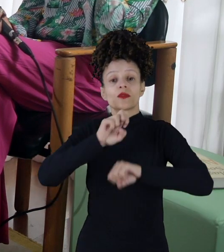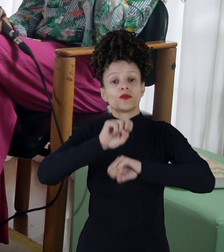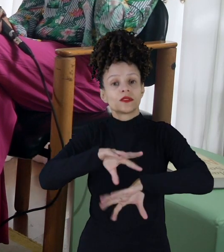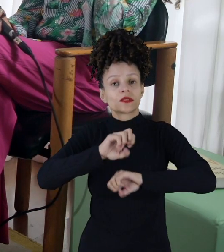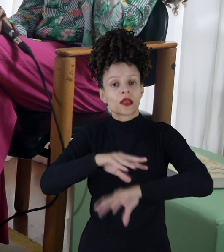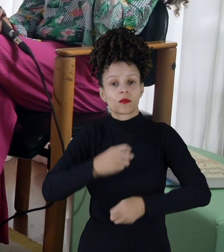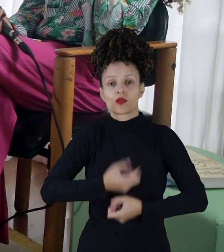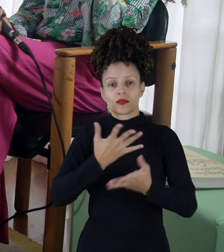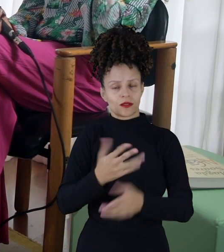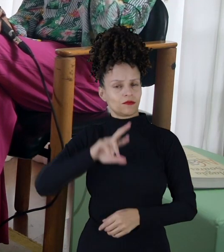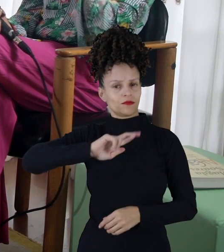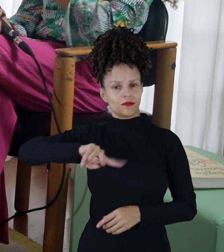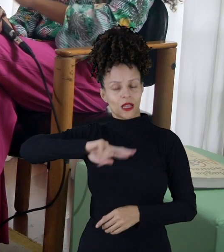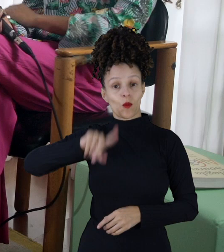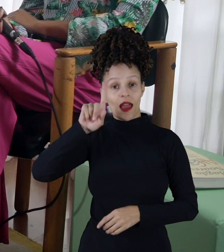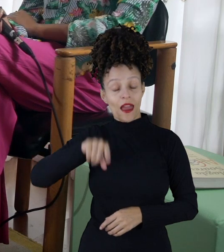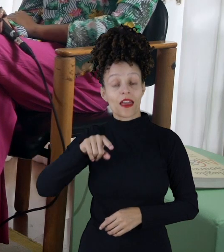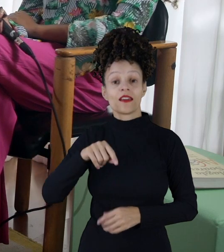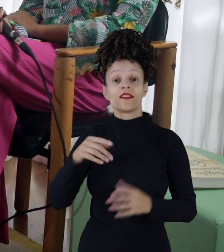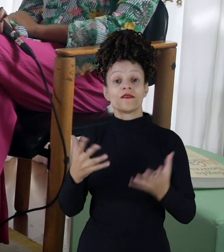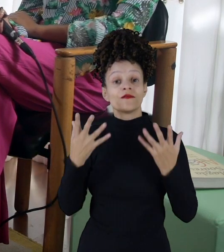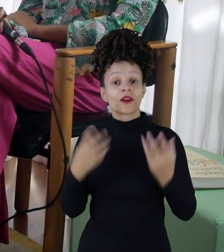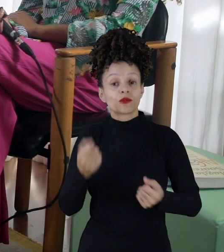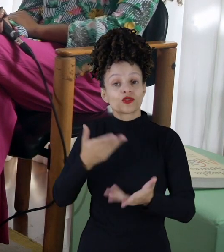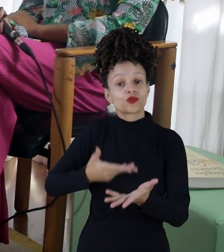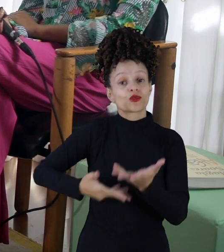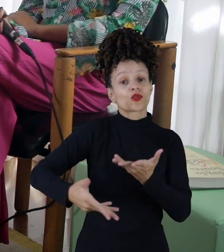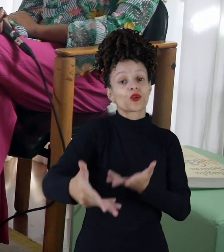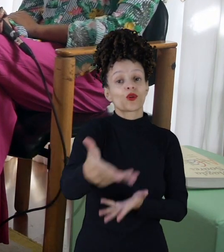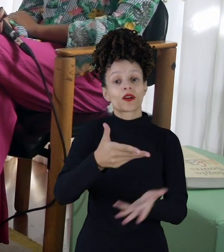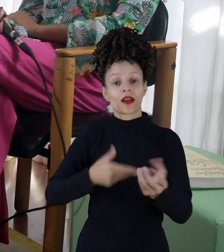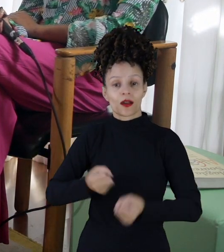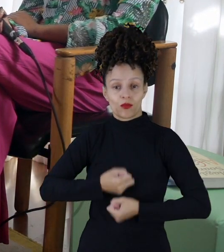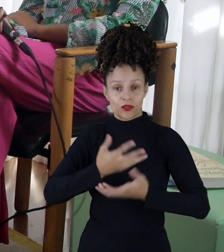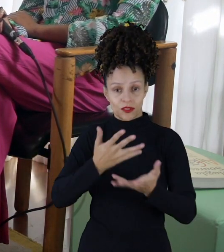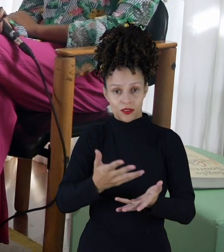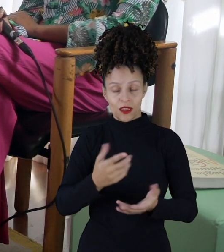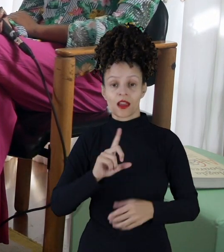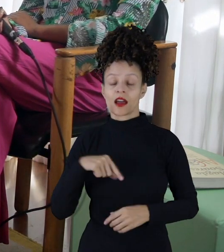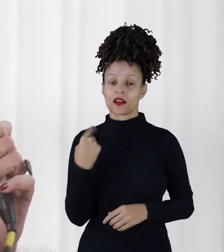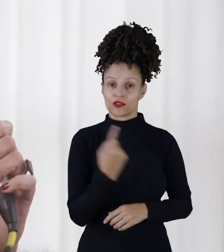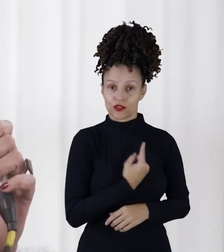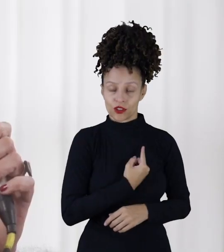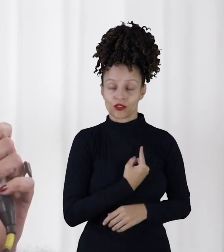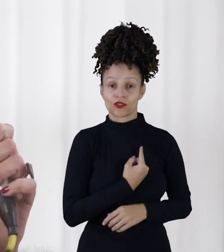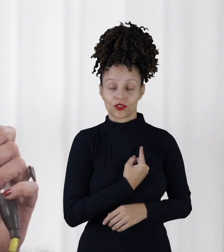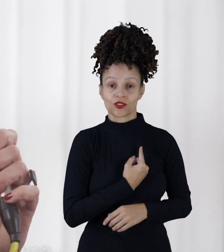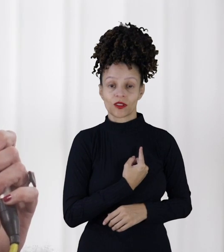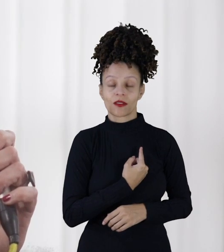vamos ensinar poesia. Vamos trocar poesia, né? A gente entra